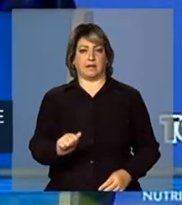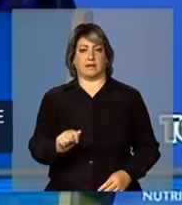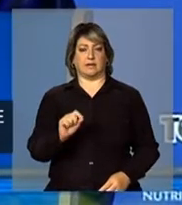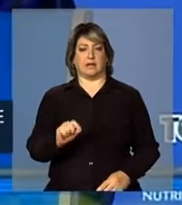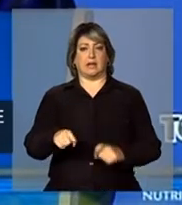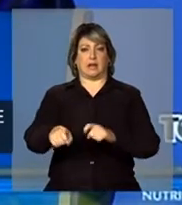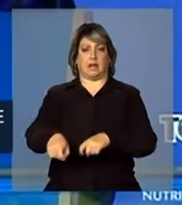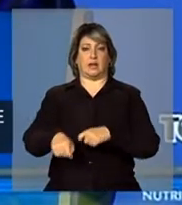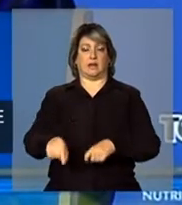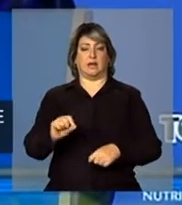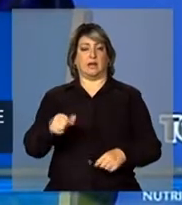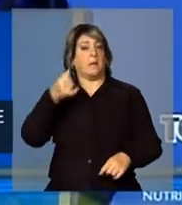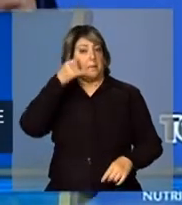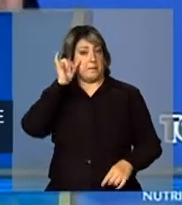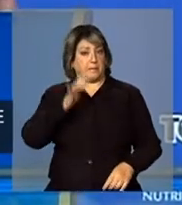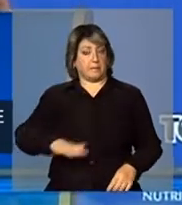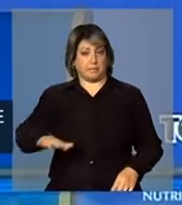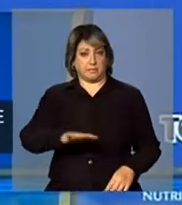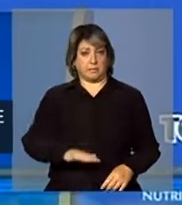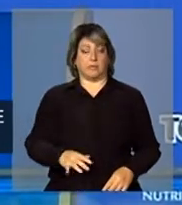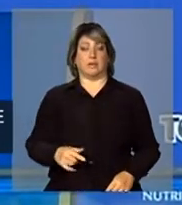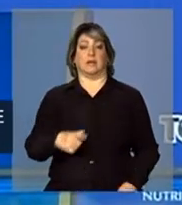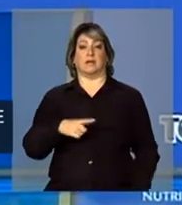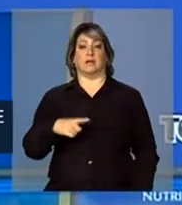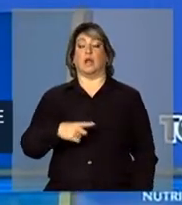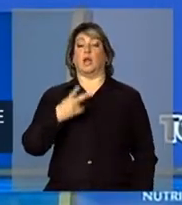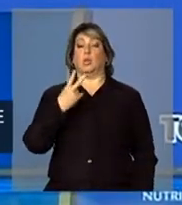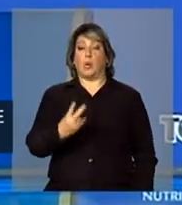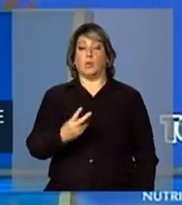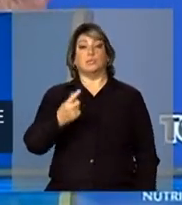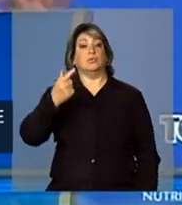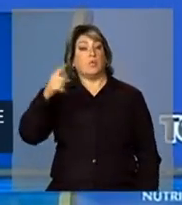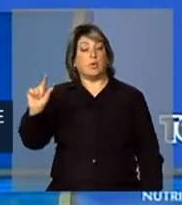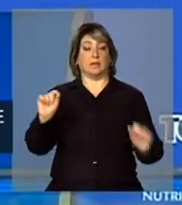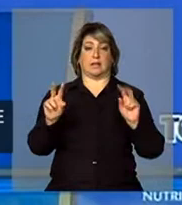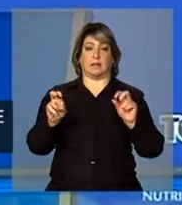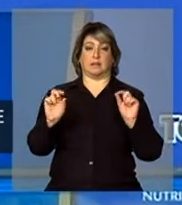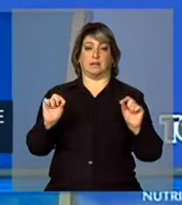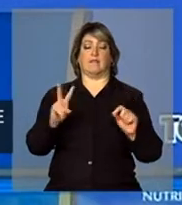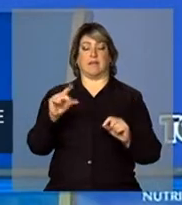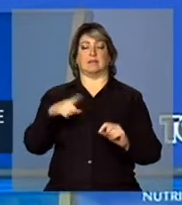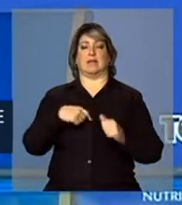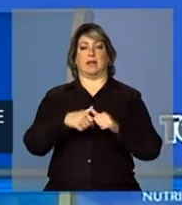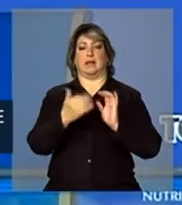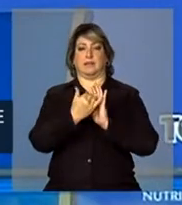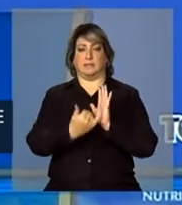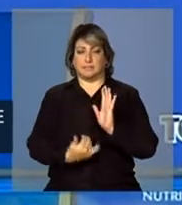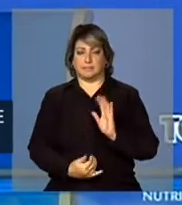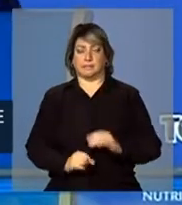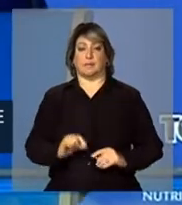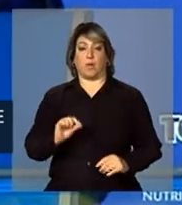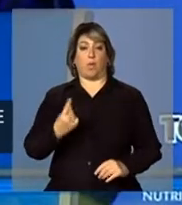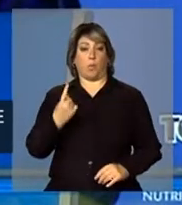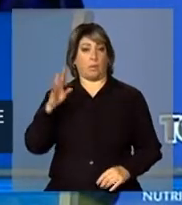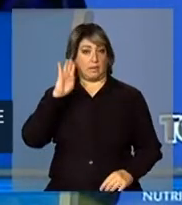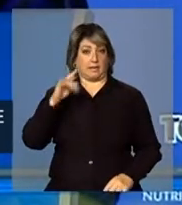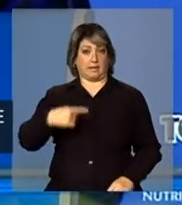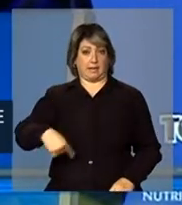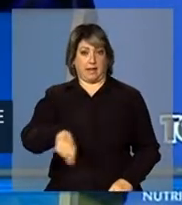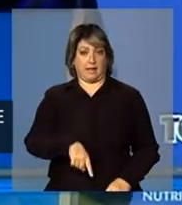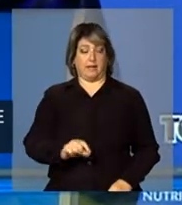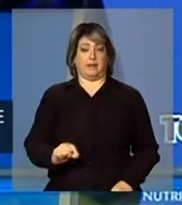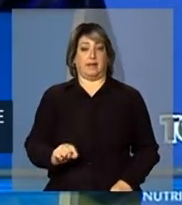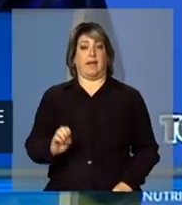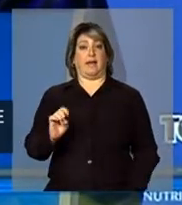da agricultura e da pecuária, duas outras questões vão estar na pauta. Uma delas é